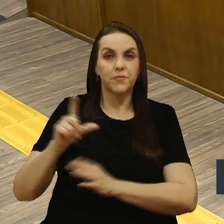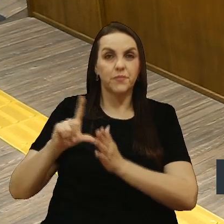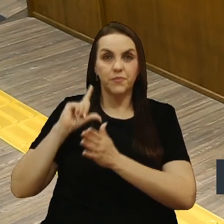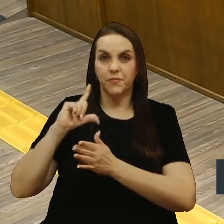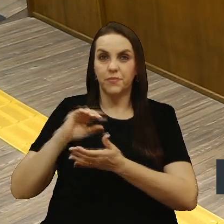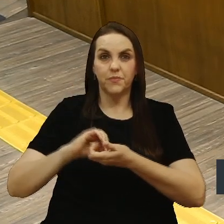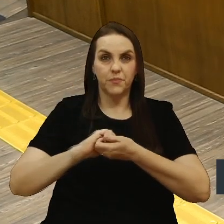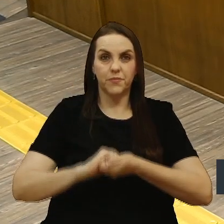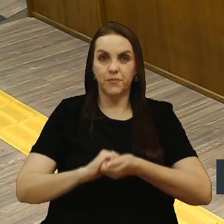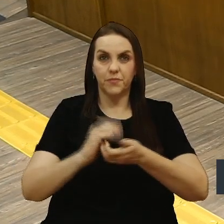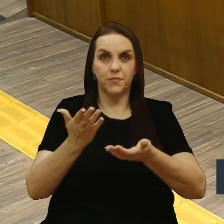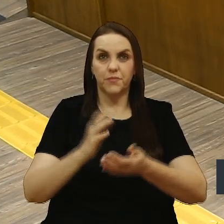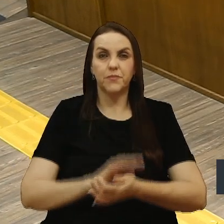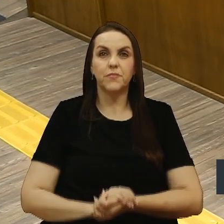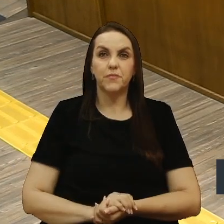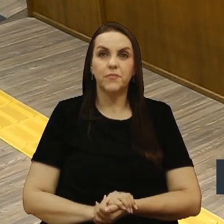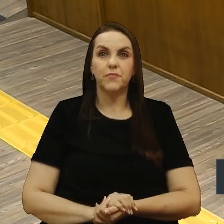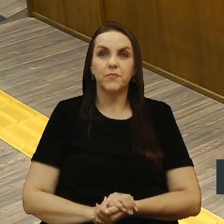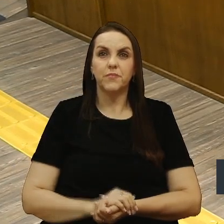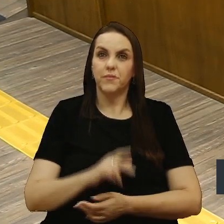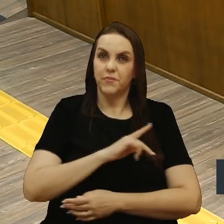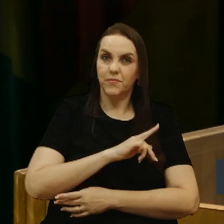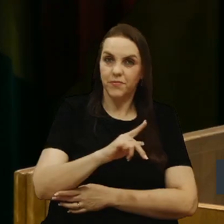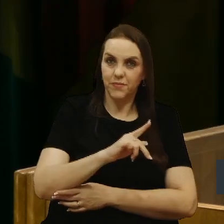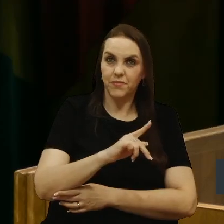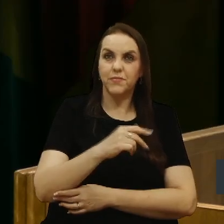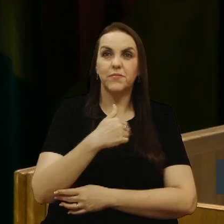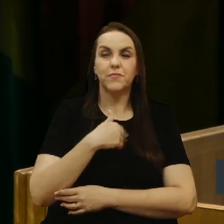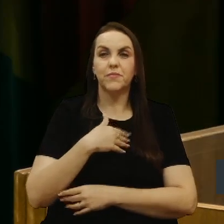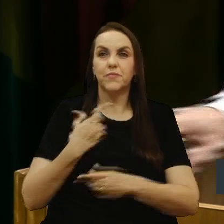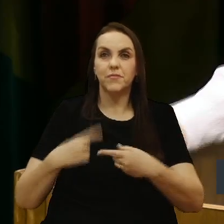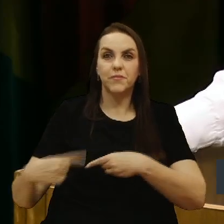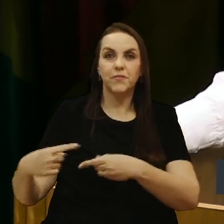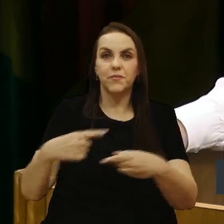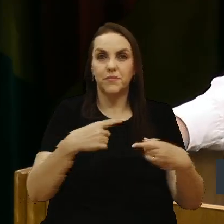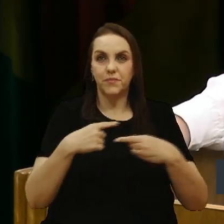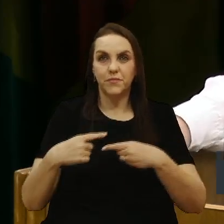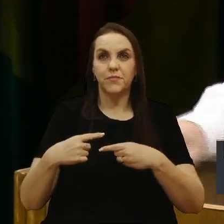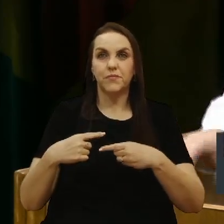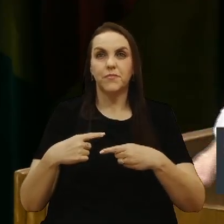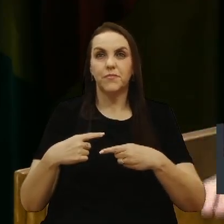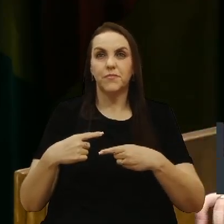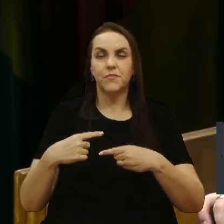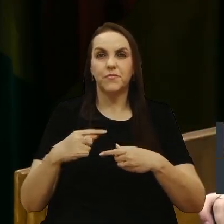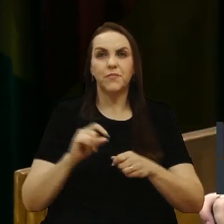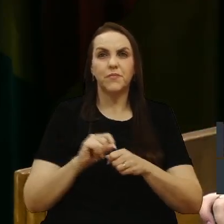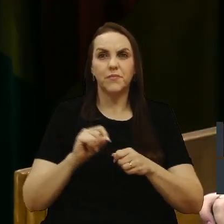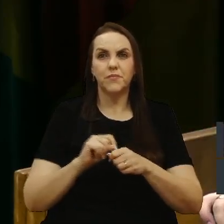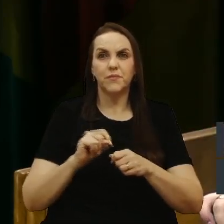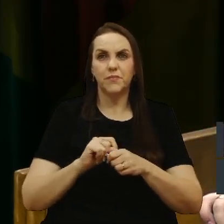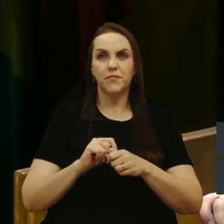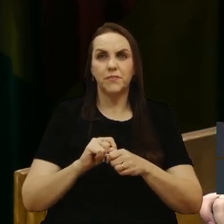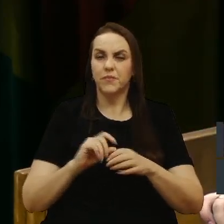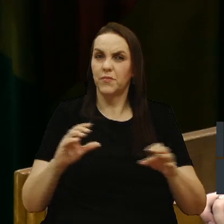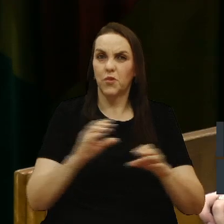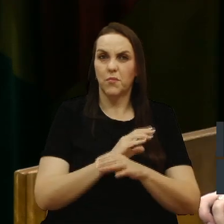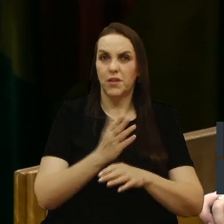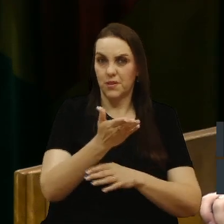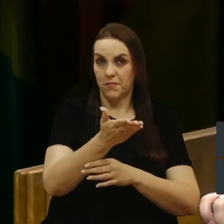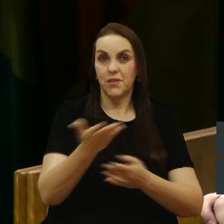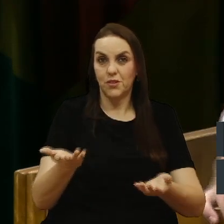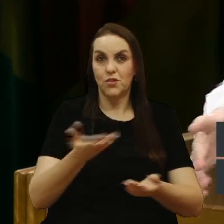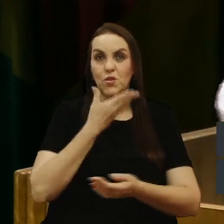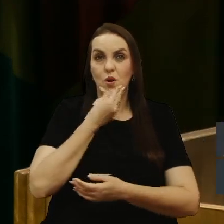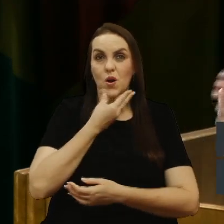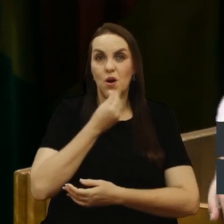anteriormente. Presidente, eu acho que esse é um debate que está sendo feito quase que integralmente por homens, fora a bancada do PT, por enquanto,